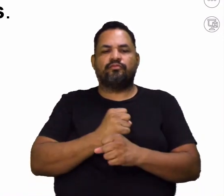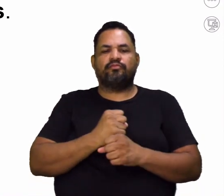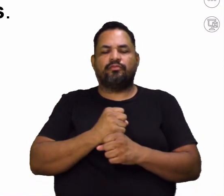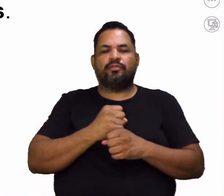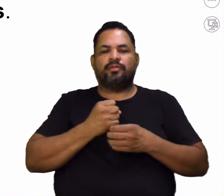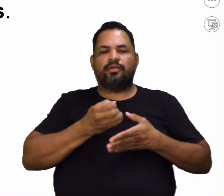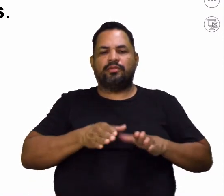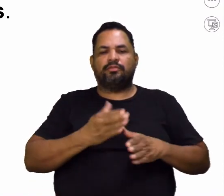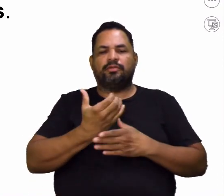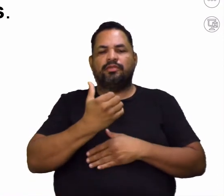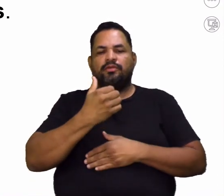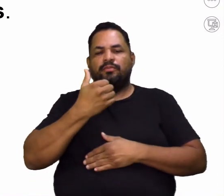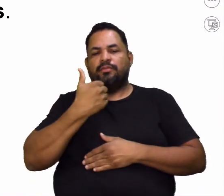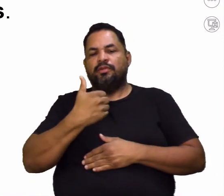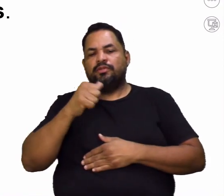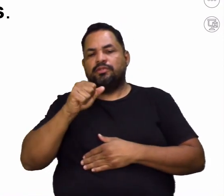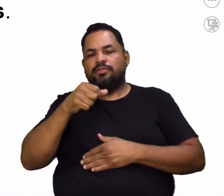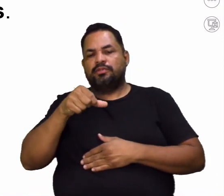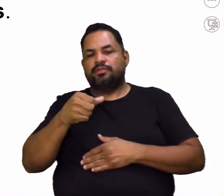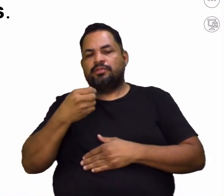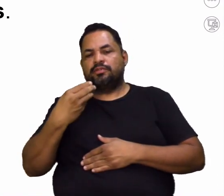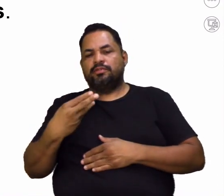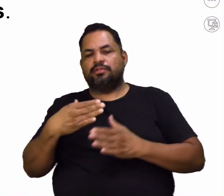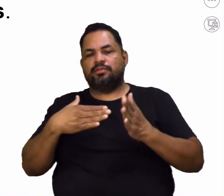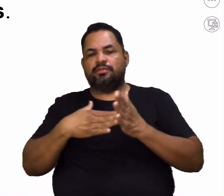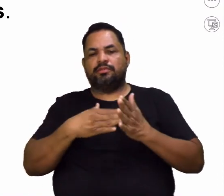1863 a 1895